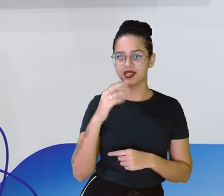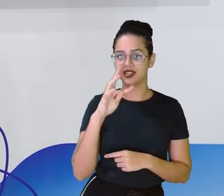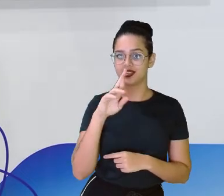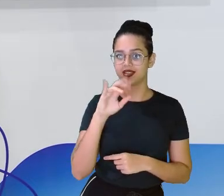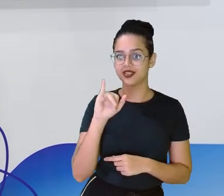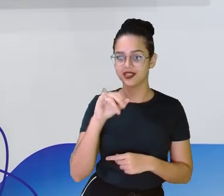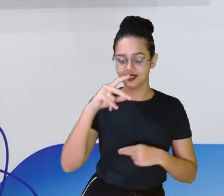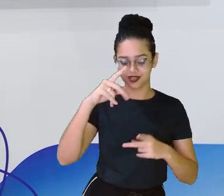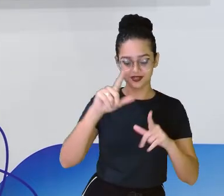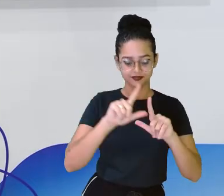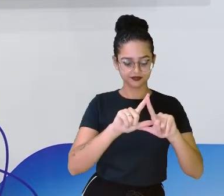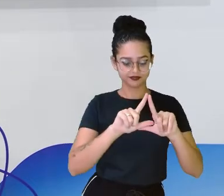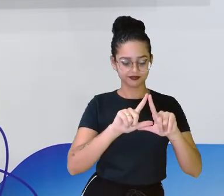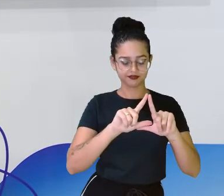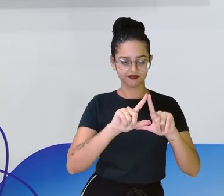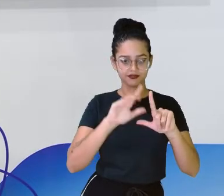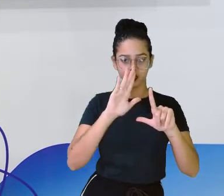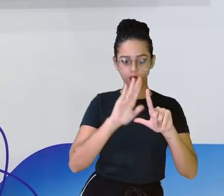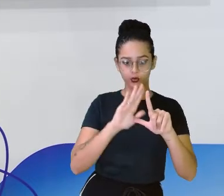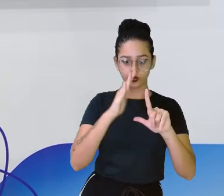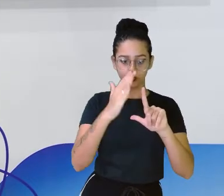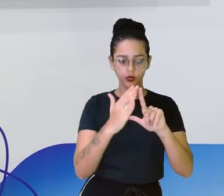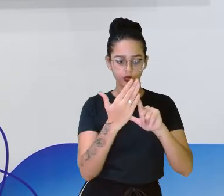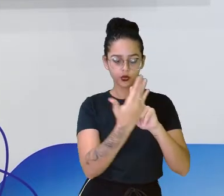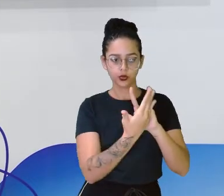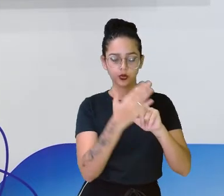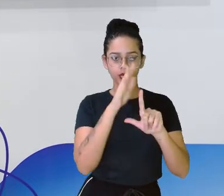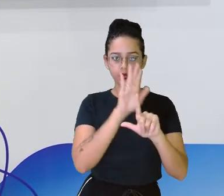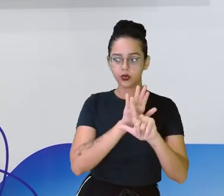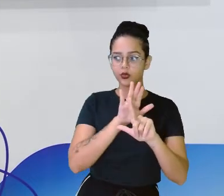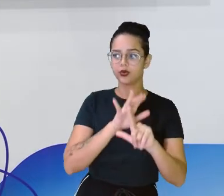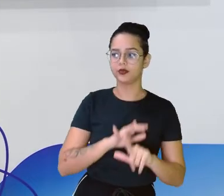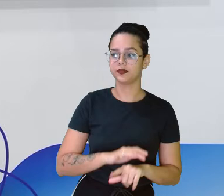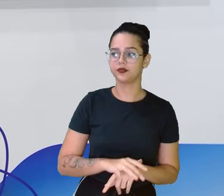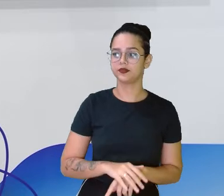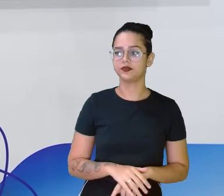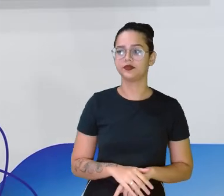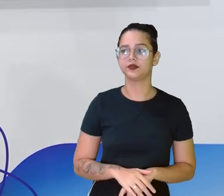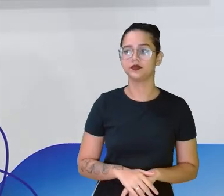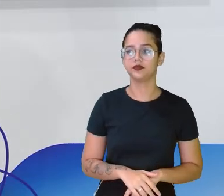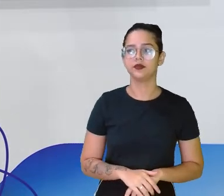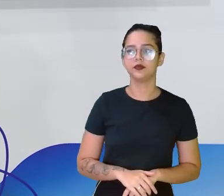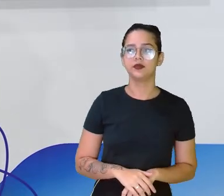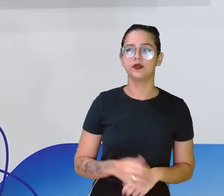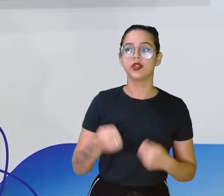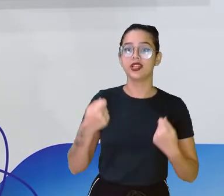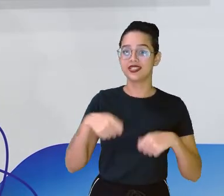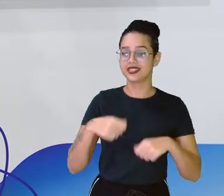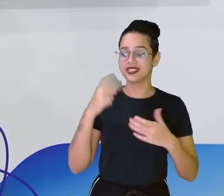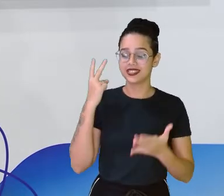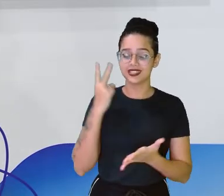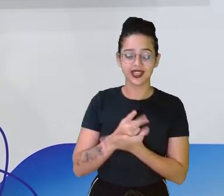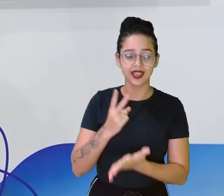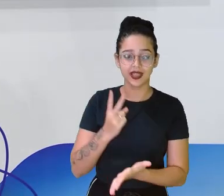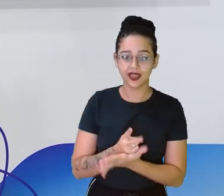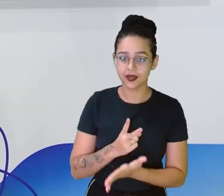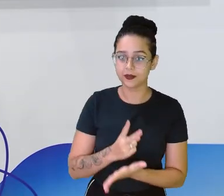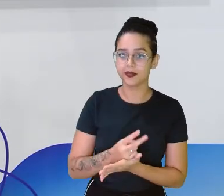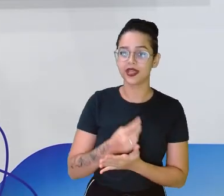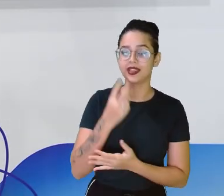Presta atenção, quinto ano, as faces laterais de uma pirâmide sempre